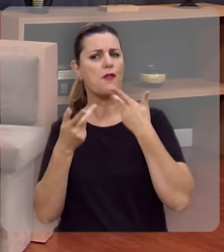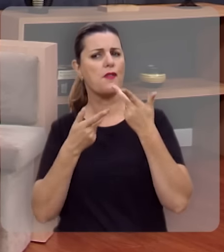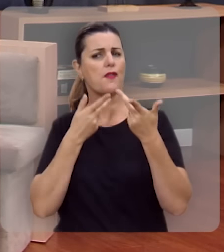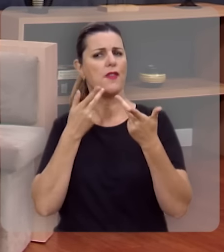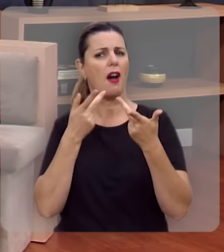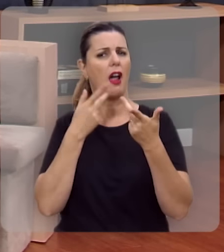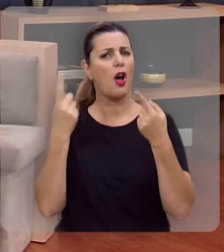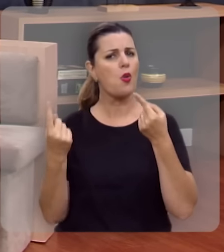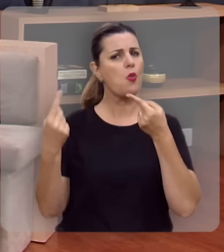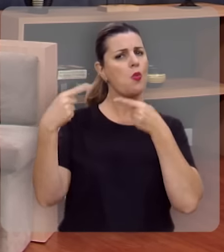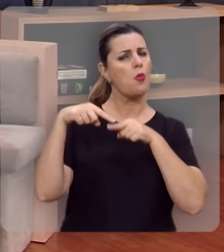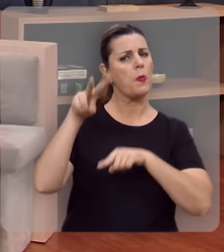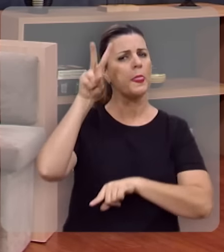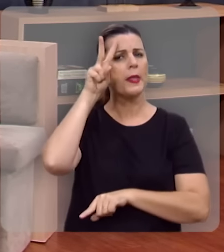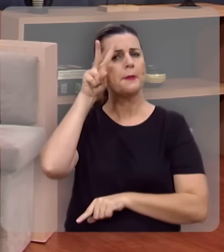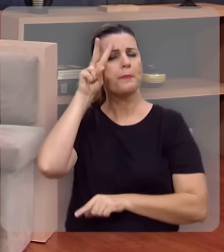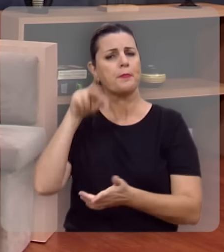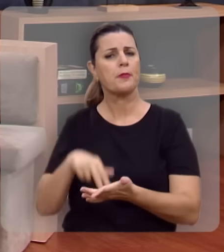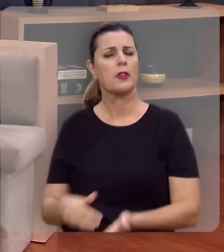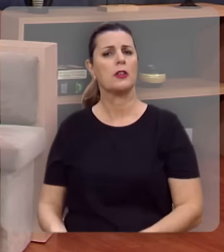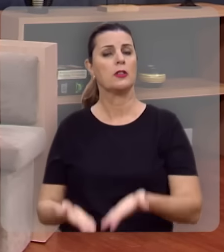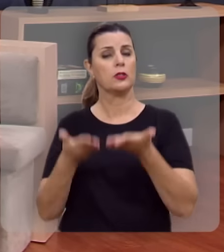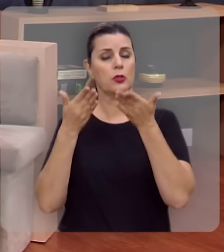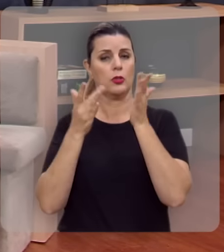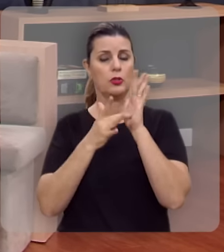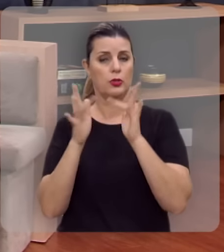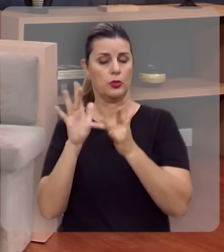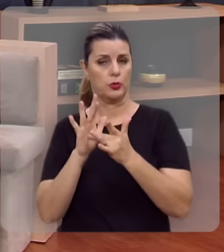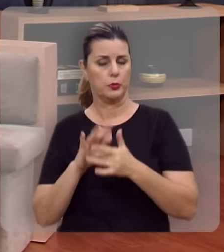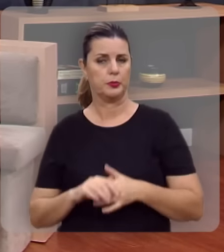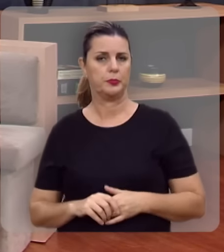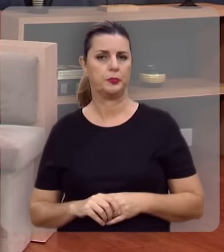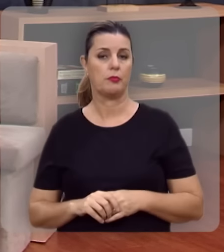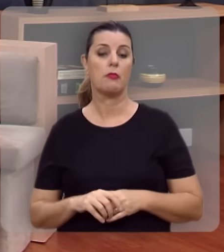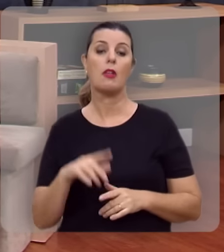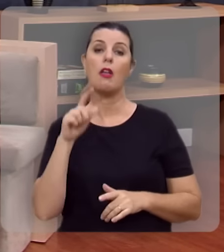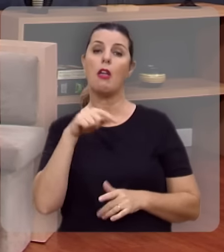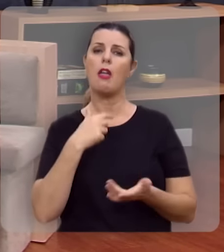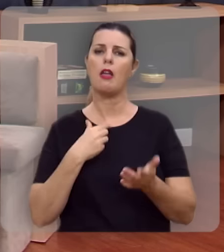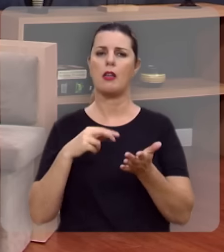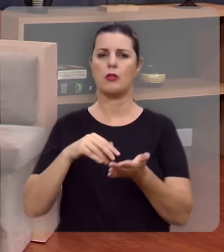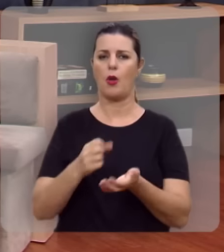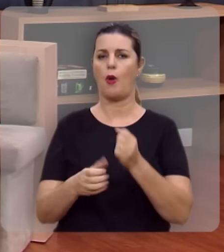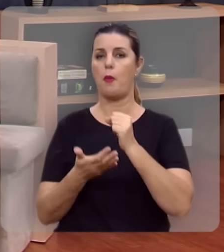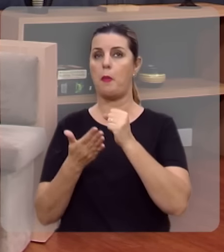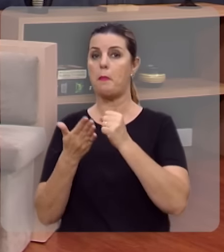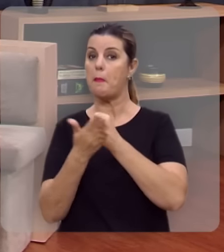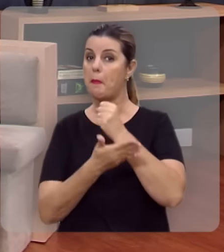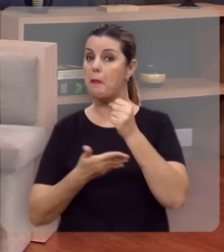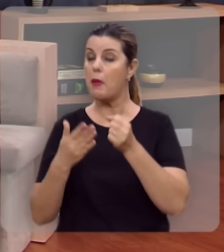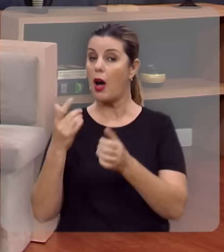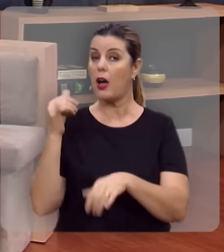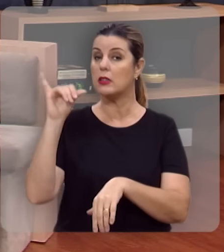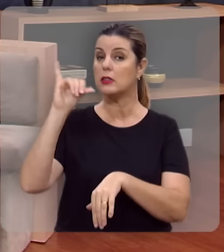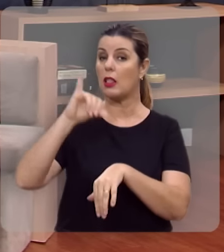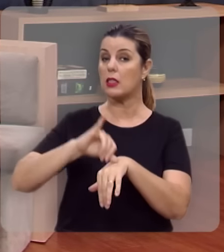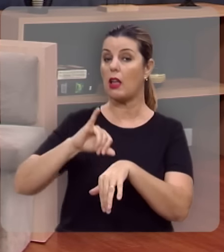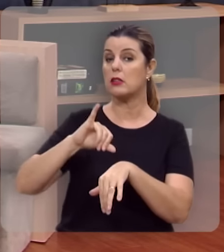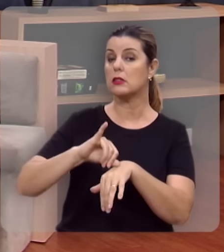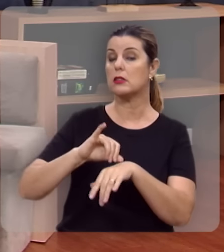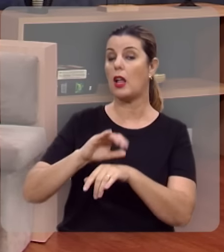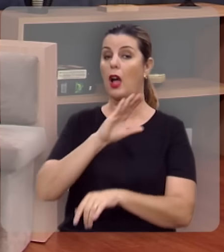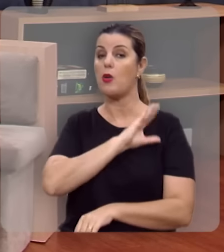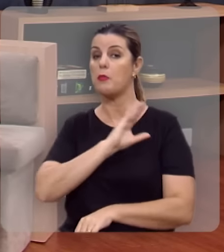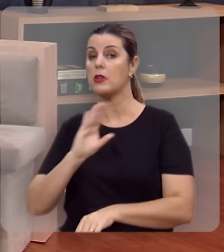a historicidade da ressurreição de Cristo. Este é o pilar central do